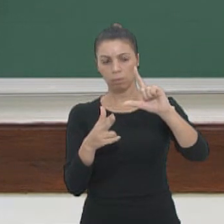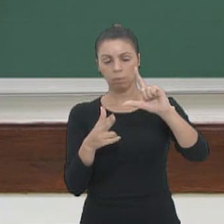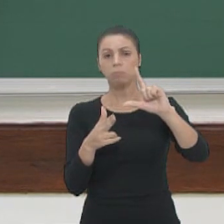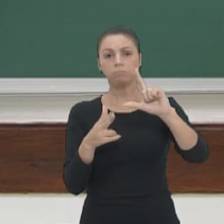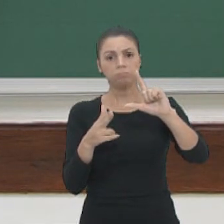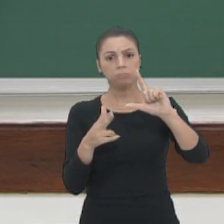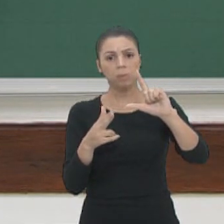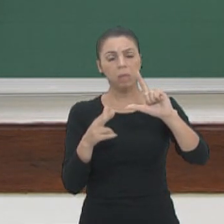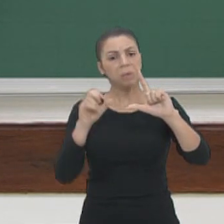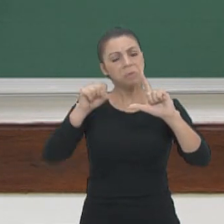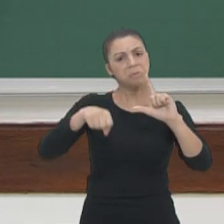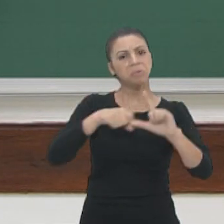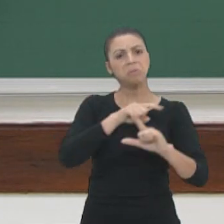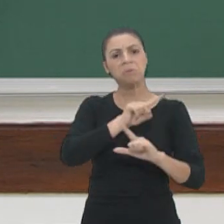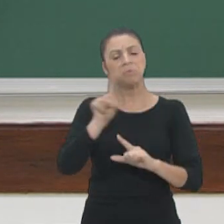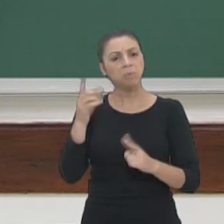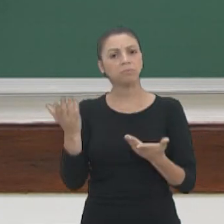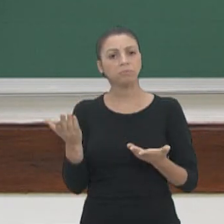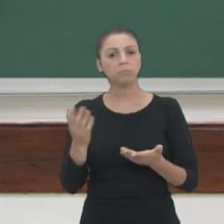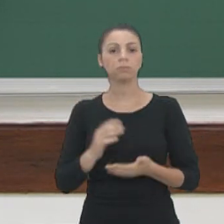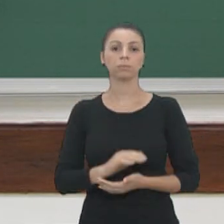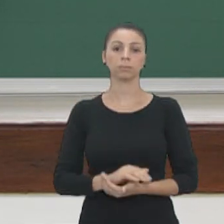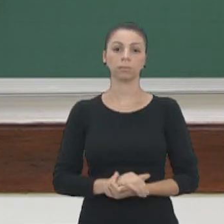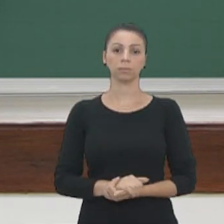serão iguais? Sim ou não? Vamos lá?